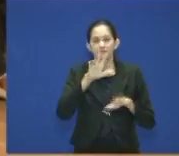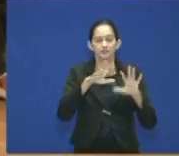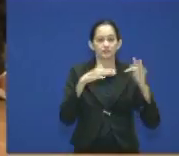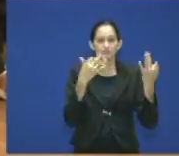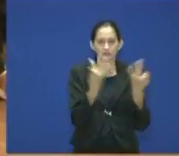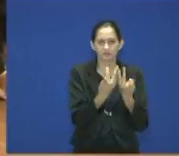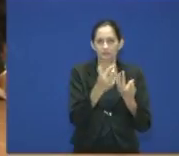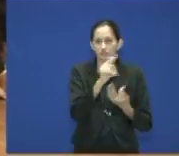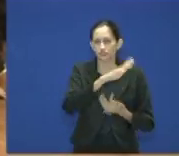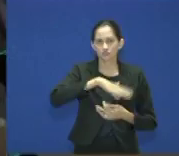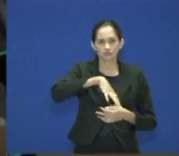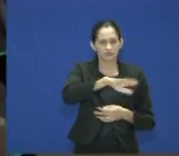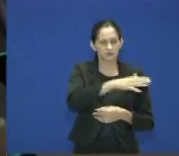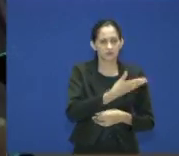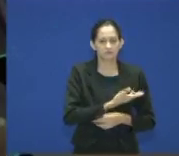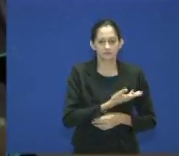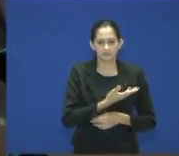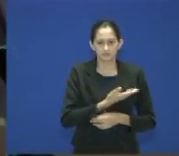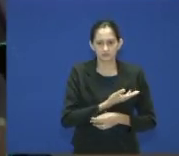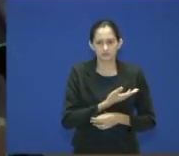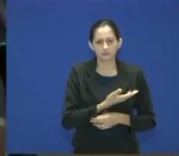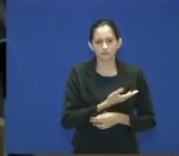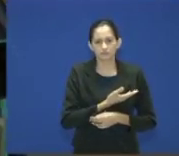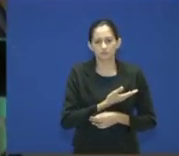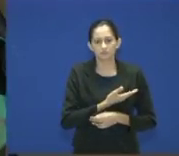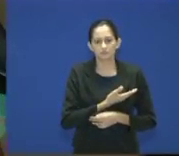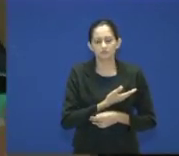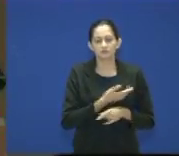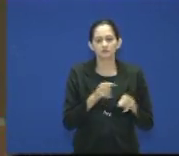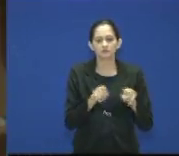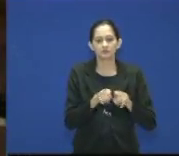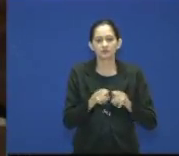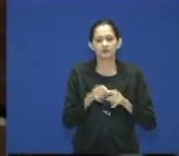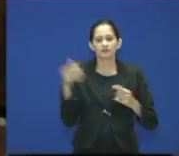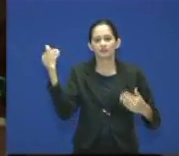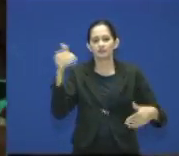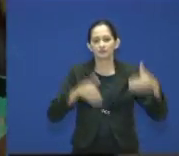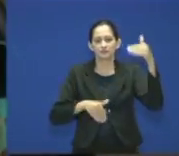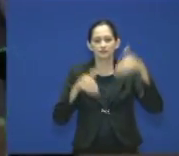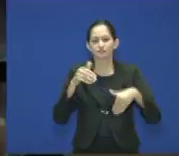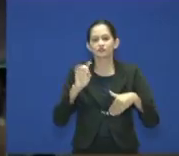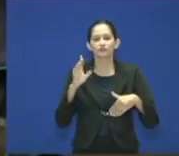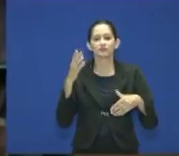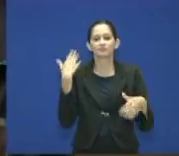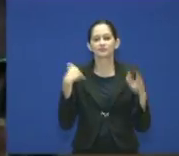familiares no geral, amigos, e até quem veio aí só para dar um rolê.